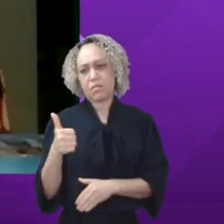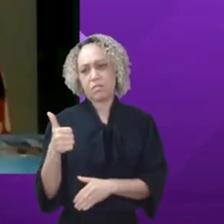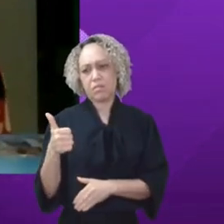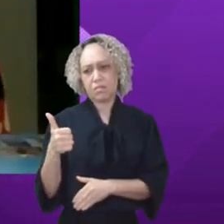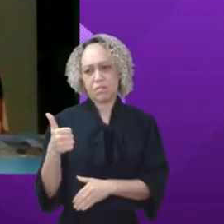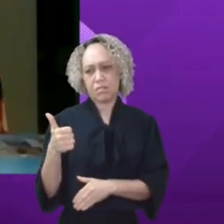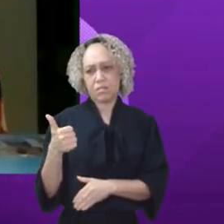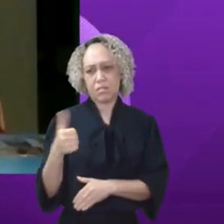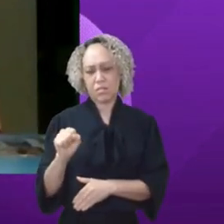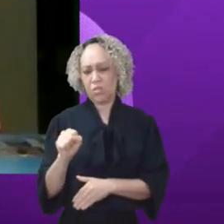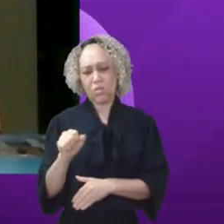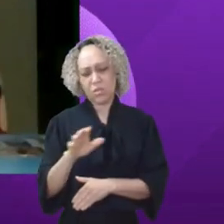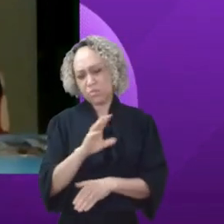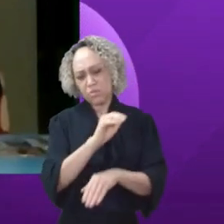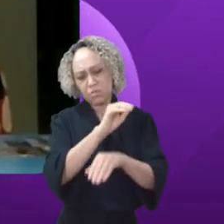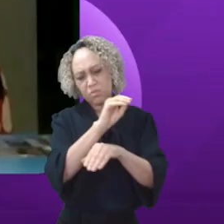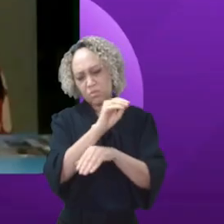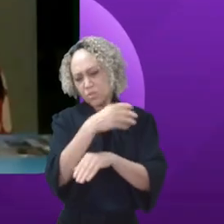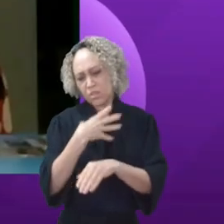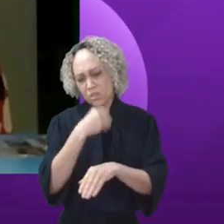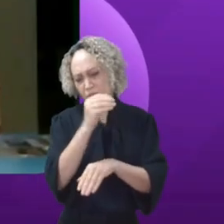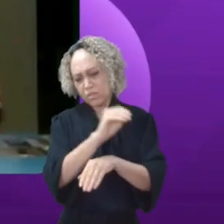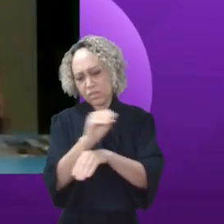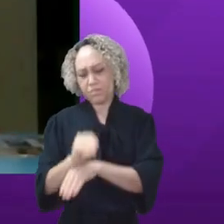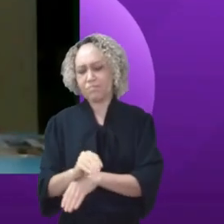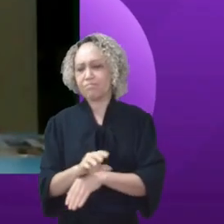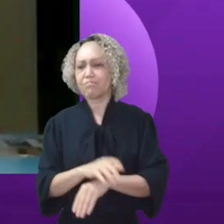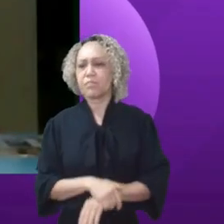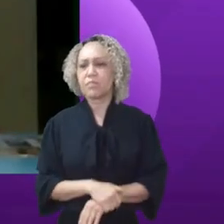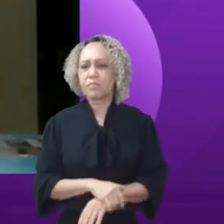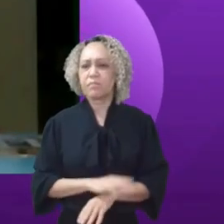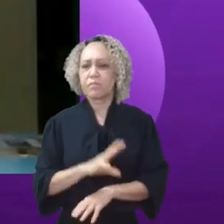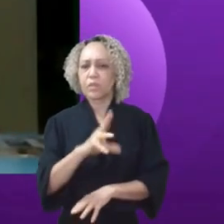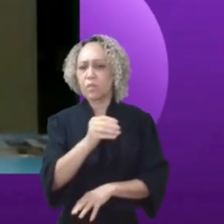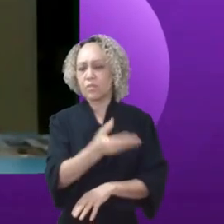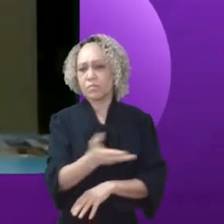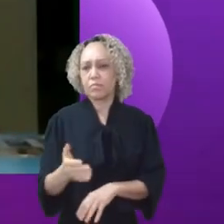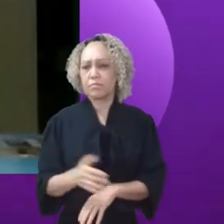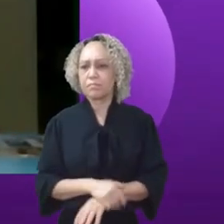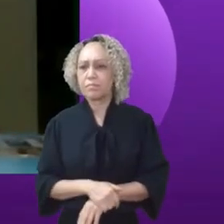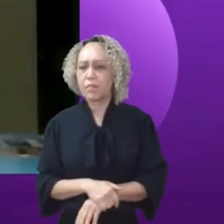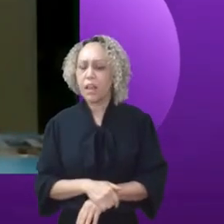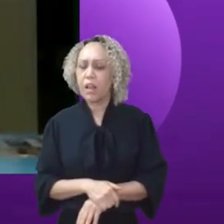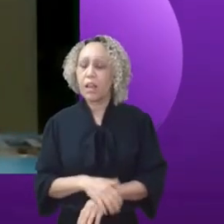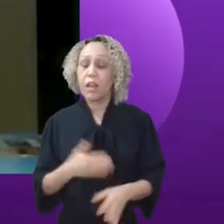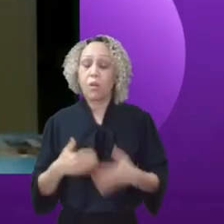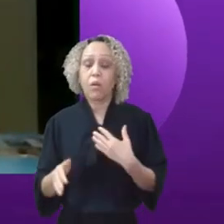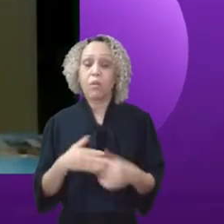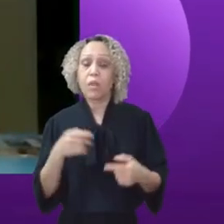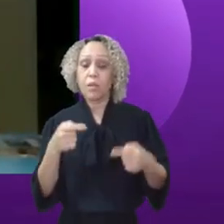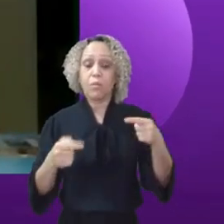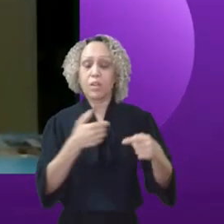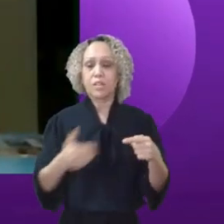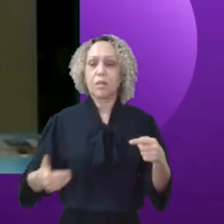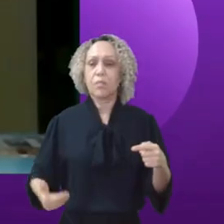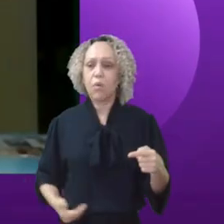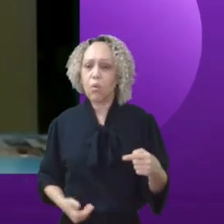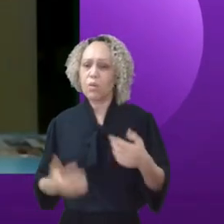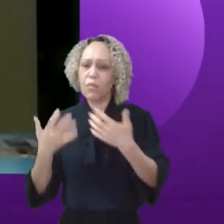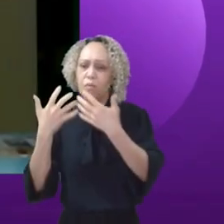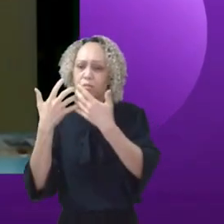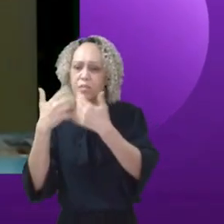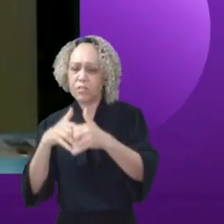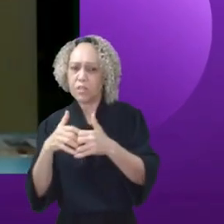é preciso que a gente entenda que qualquer política pública, ela funciona bem ou